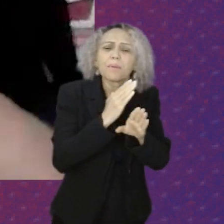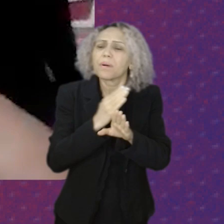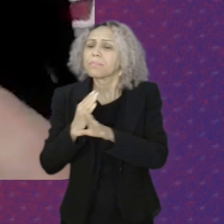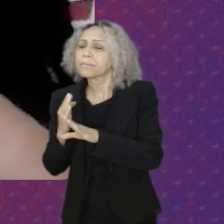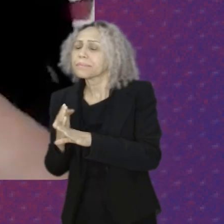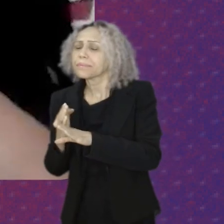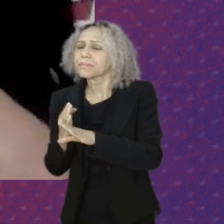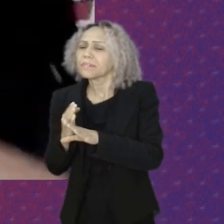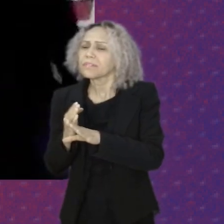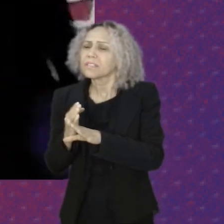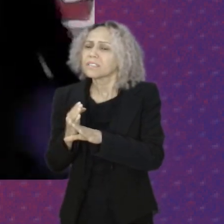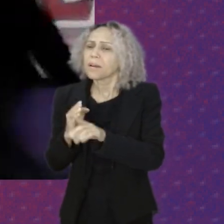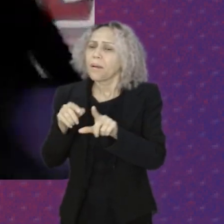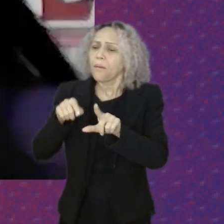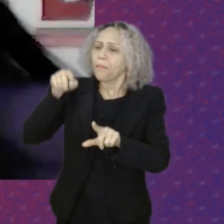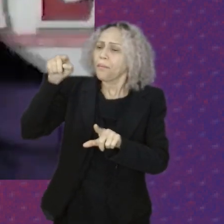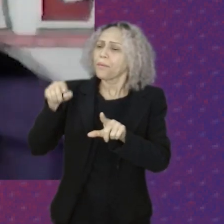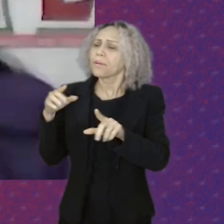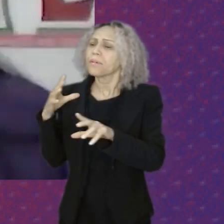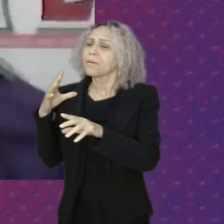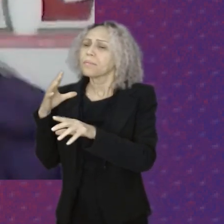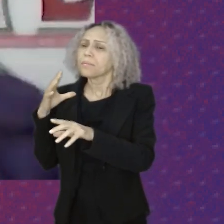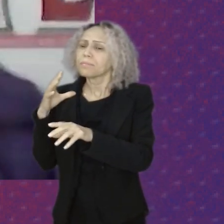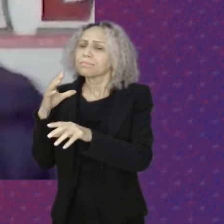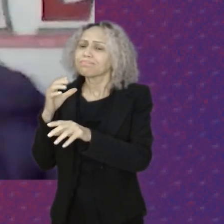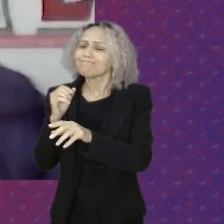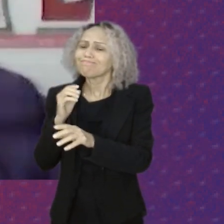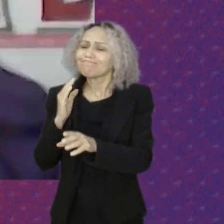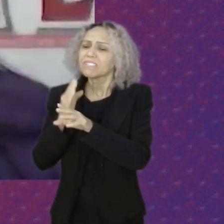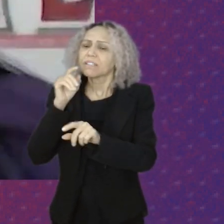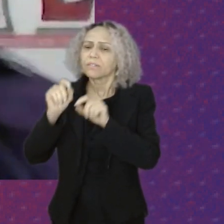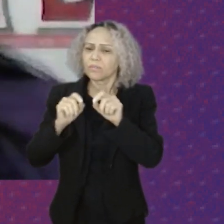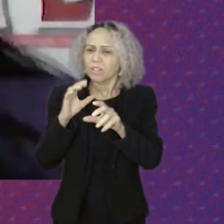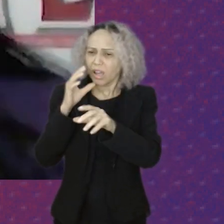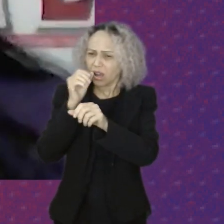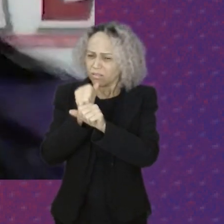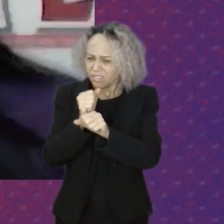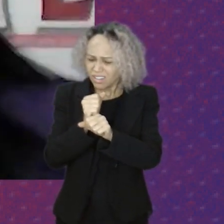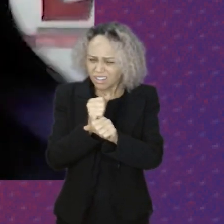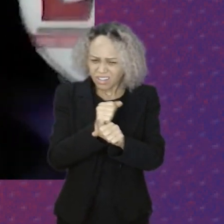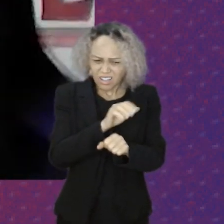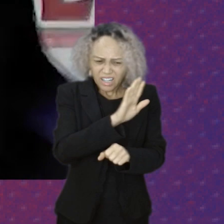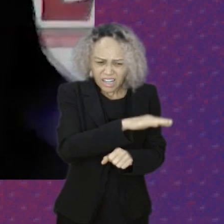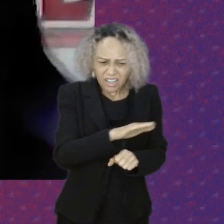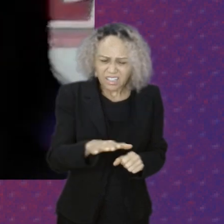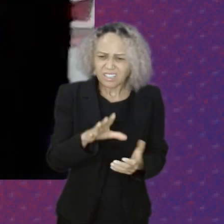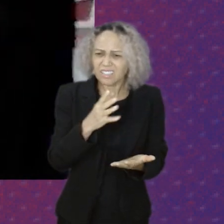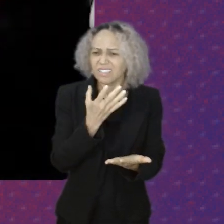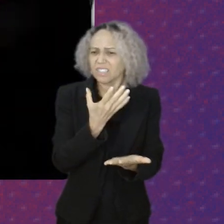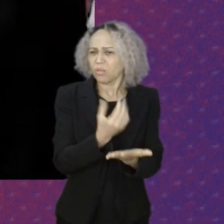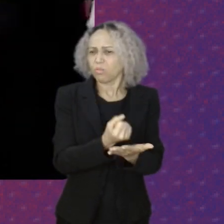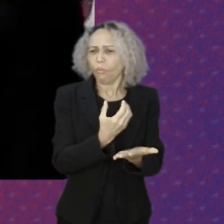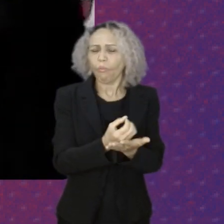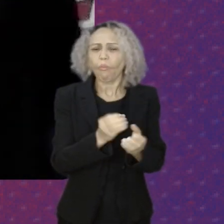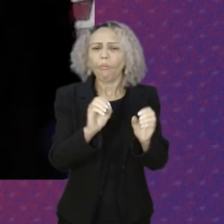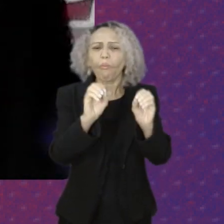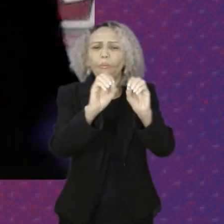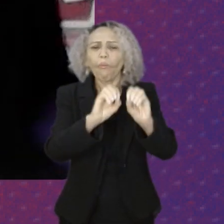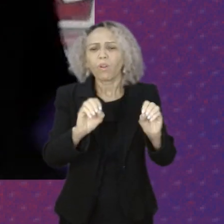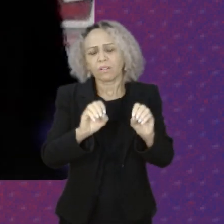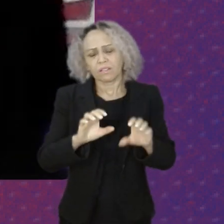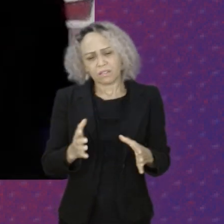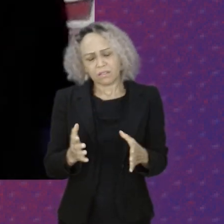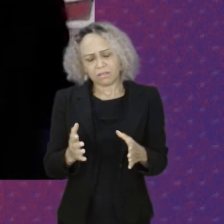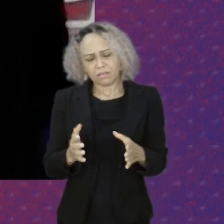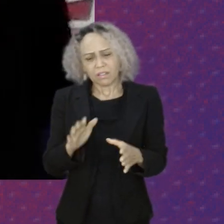identificar esse analfabetismo também nas crianças, até mesmo nas crianças do campo